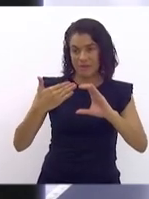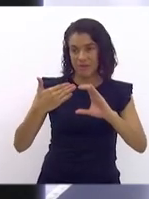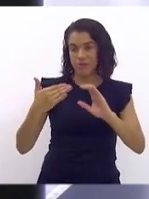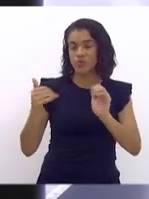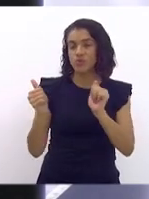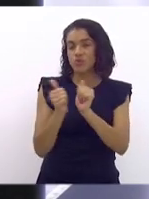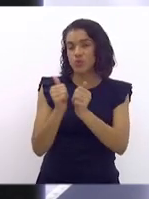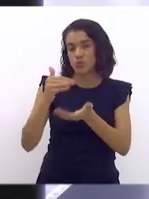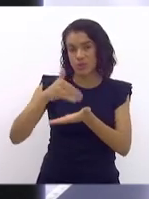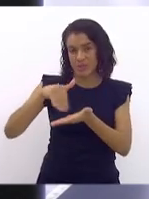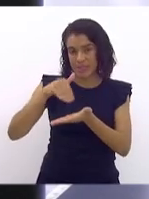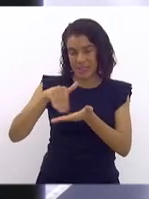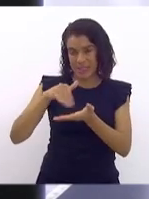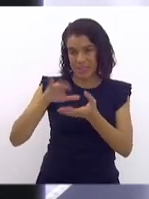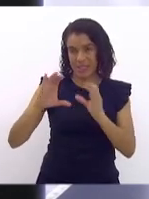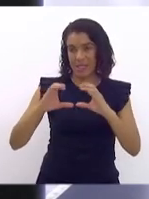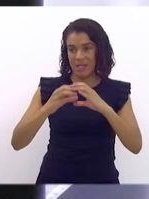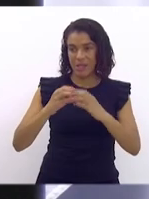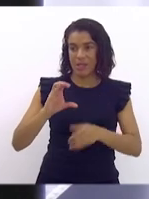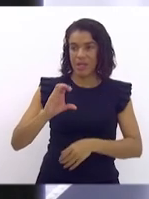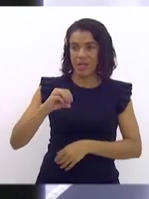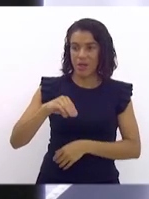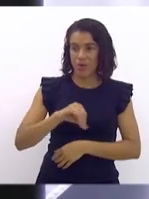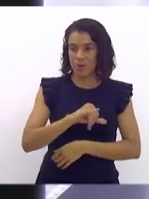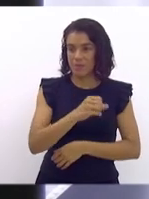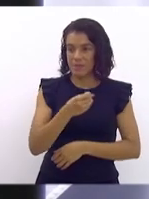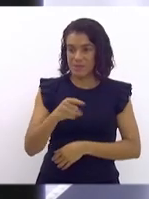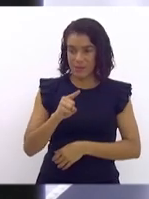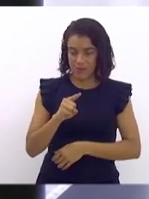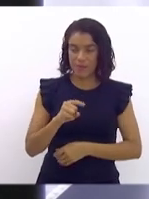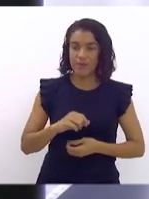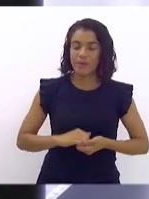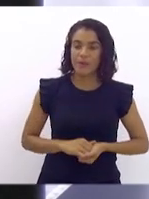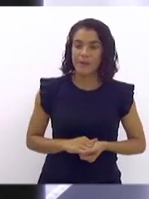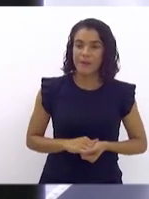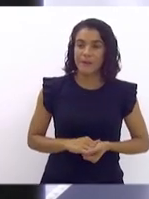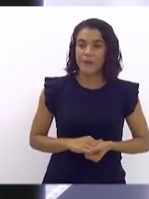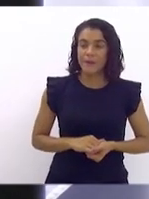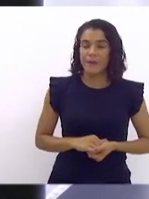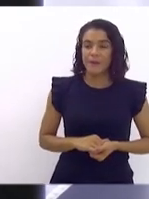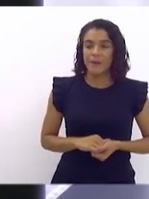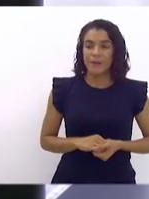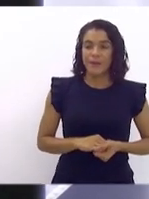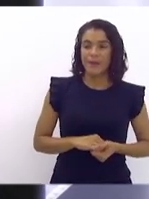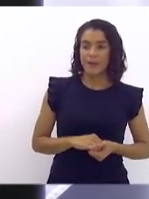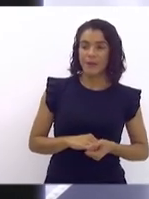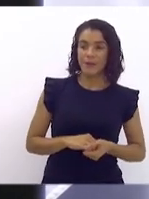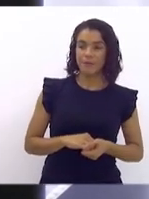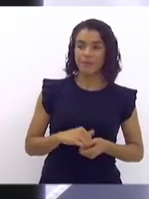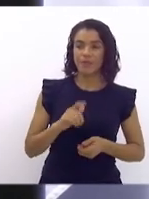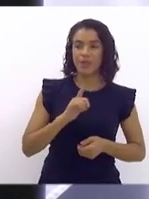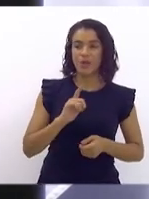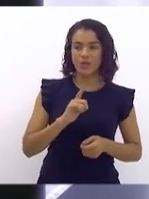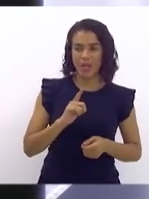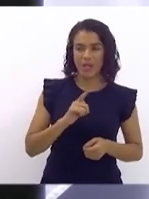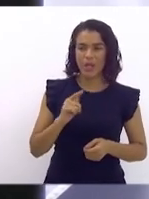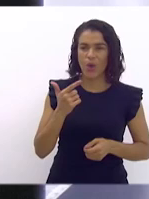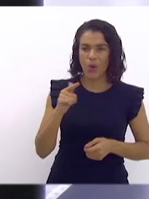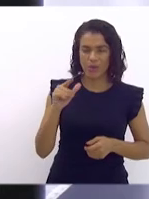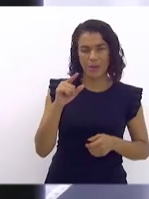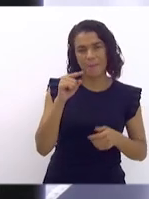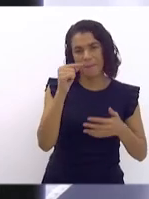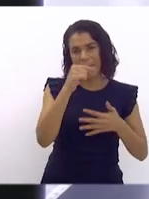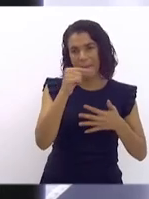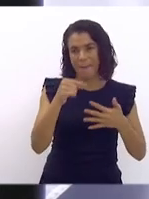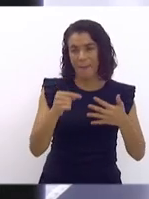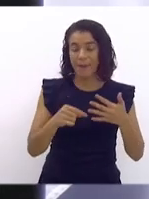com o secretário da comissão, seria muito interessante. E, então, nesse sentido, eu ainda teria outras questões, mas eu vou ouvir, em